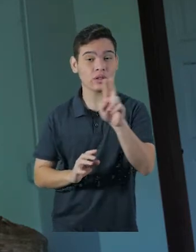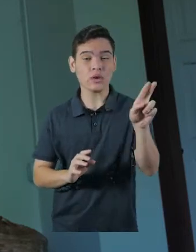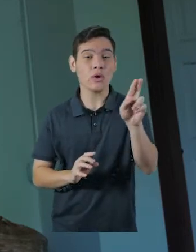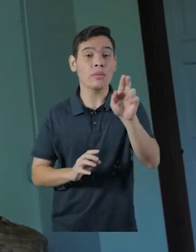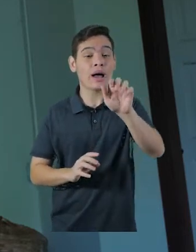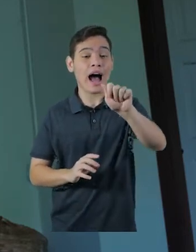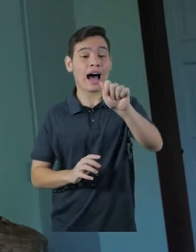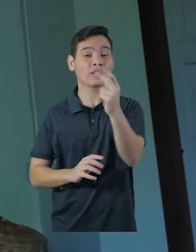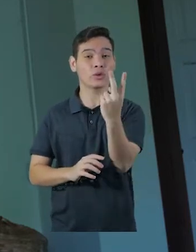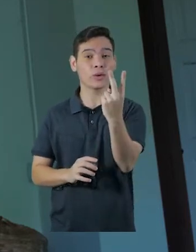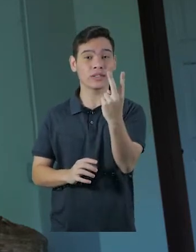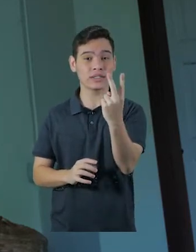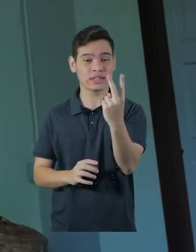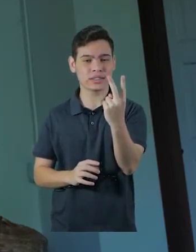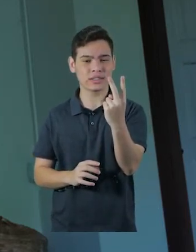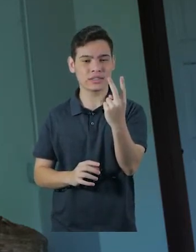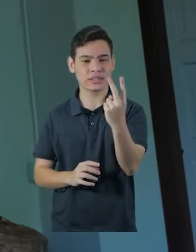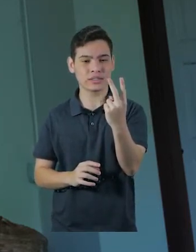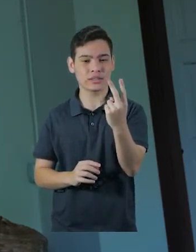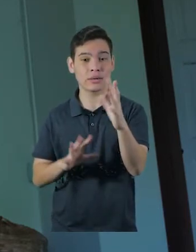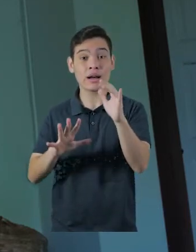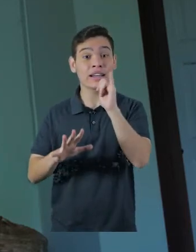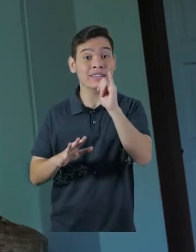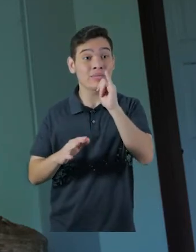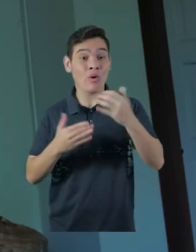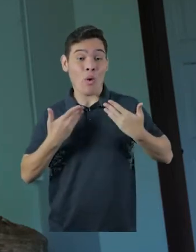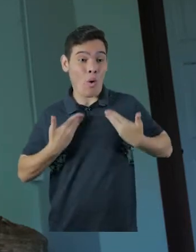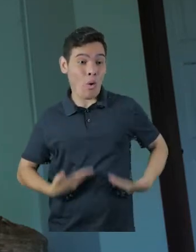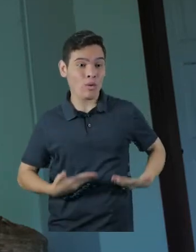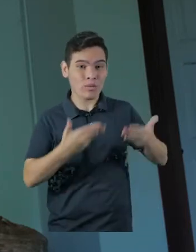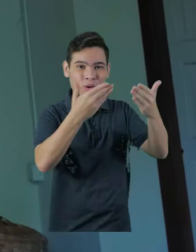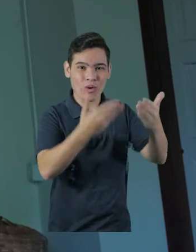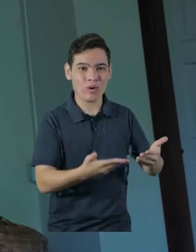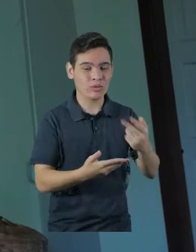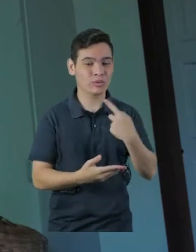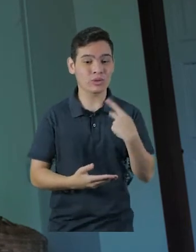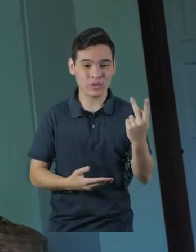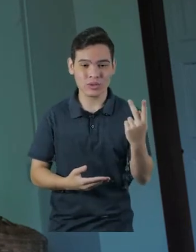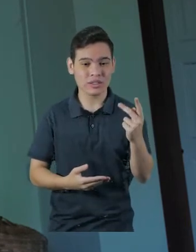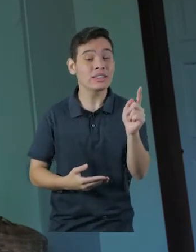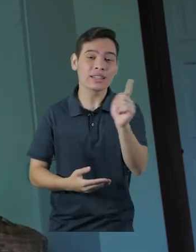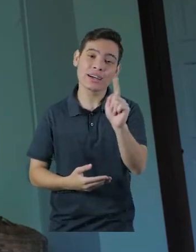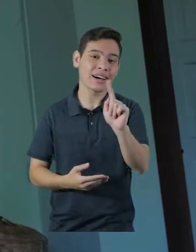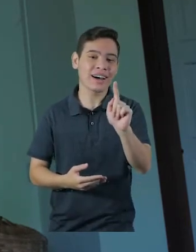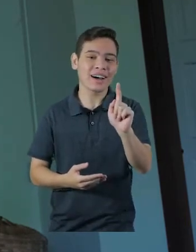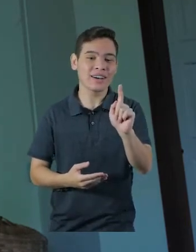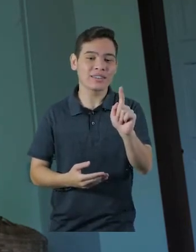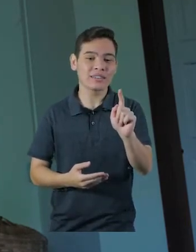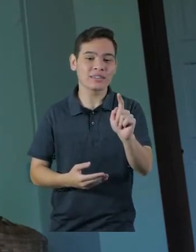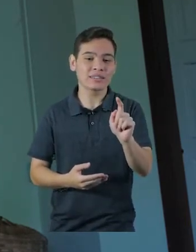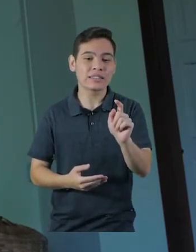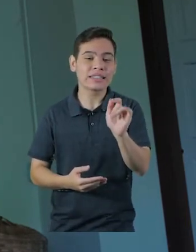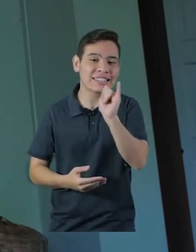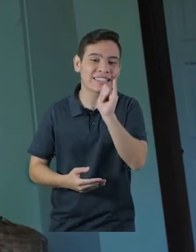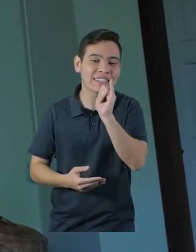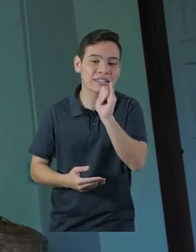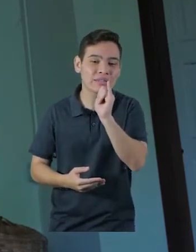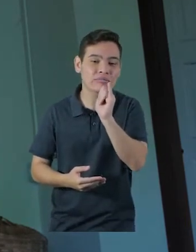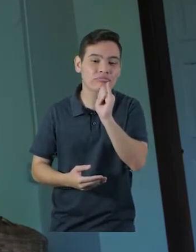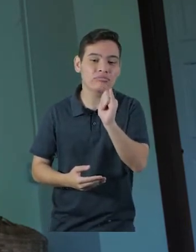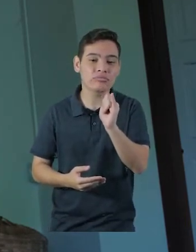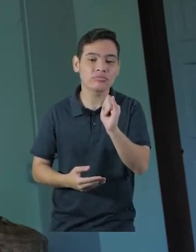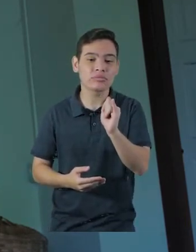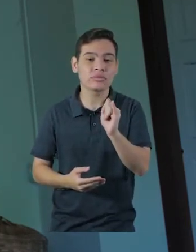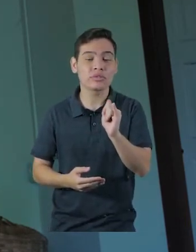só que em vez de fazer com um outro corpo, fazer a brincadeira, a investigação com